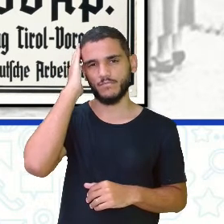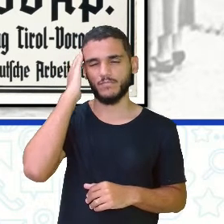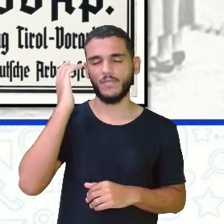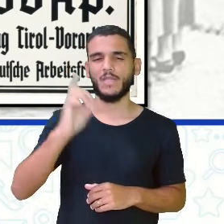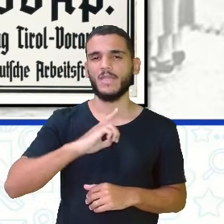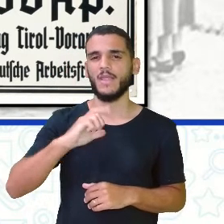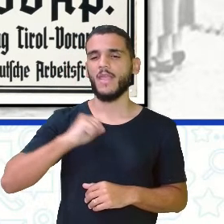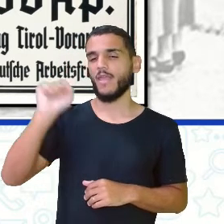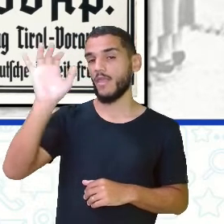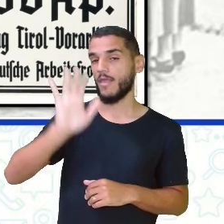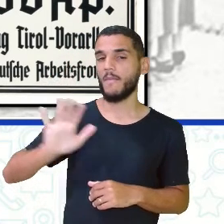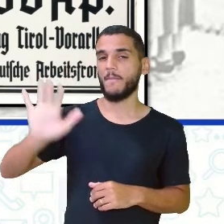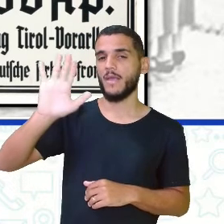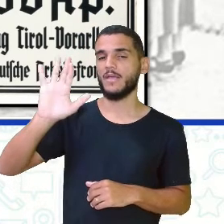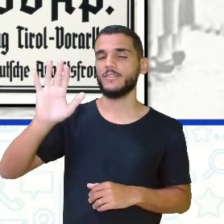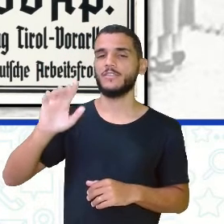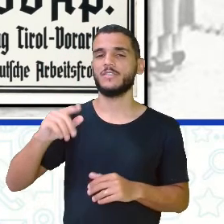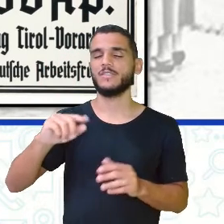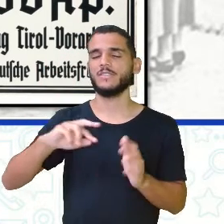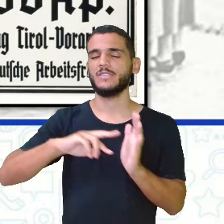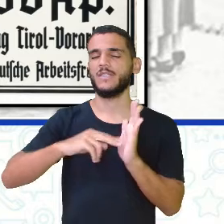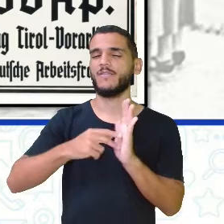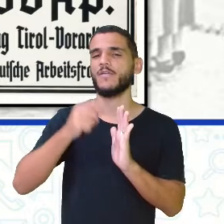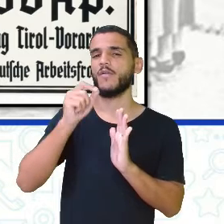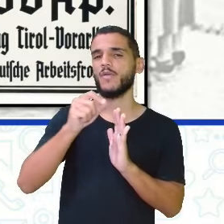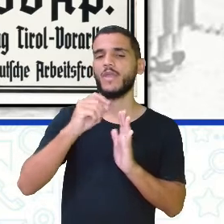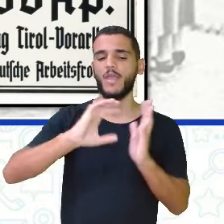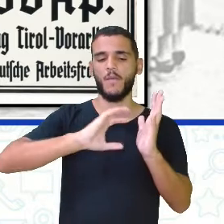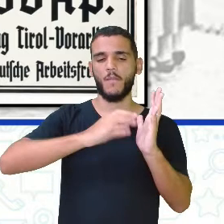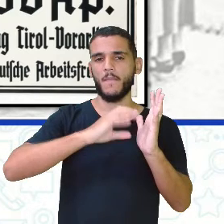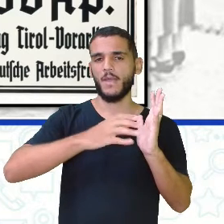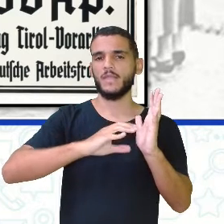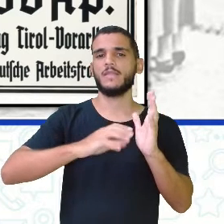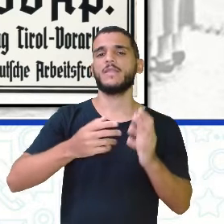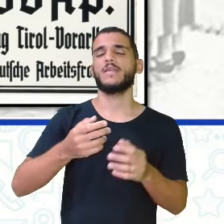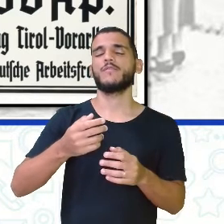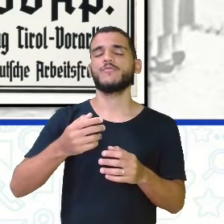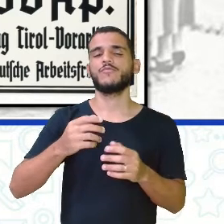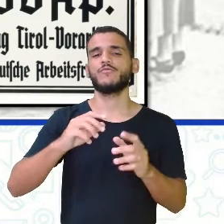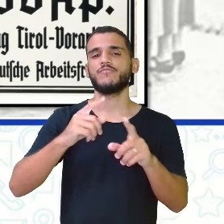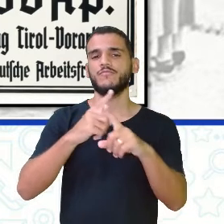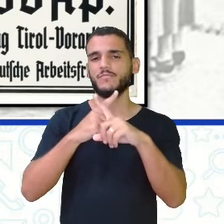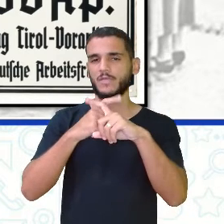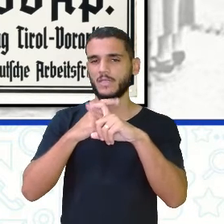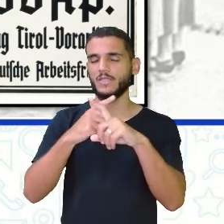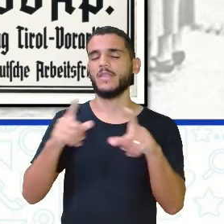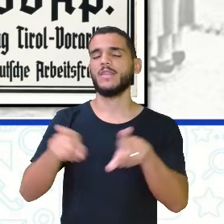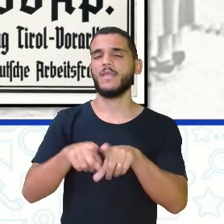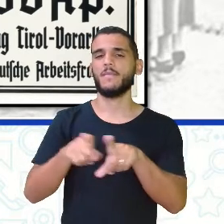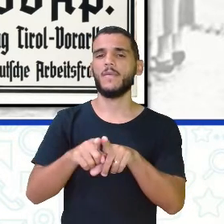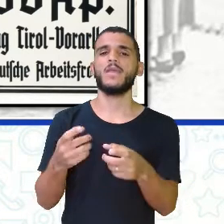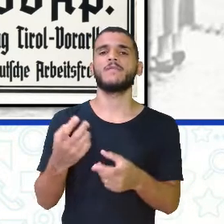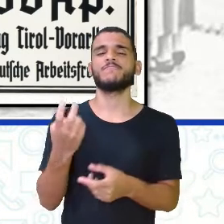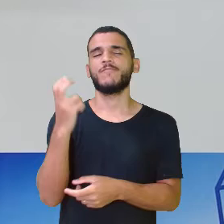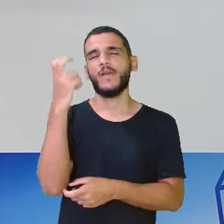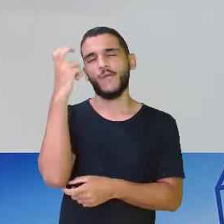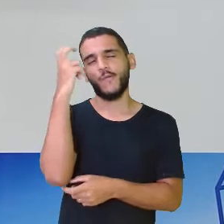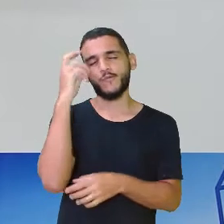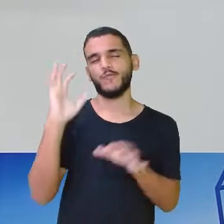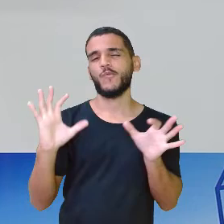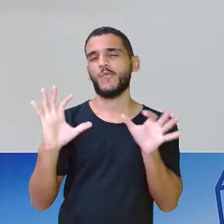algumas imagens, né, que representam aí, ó, o partido nazista, certo? A cultura